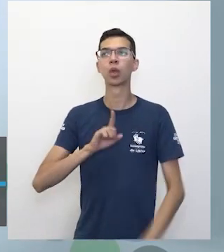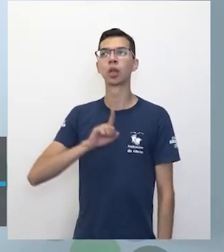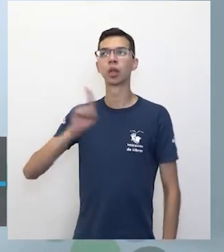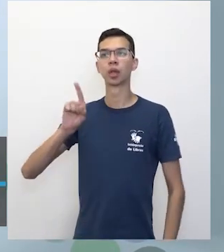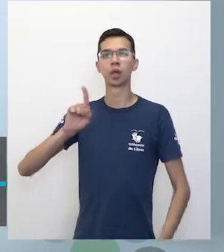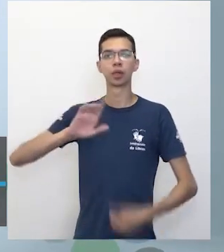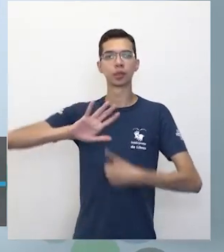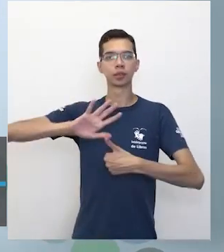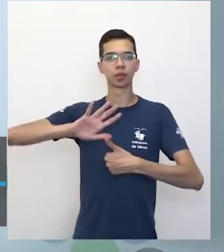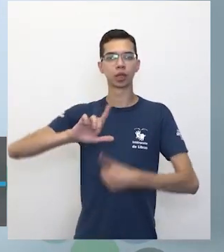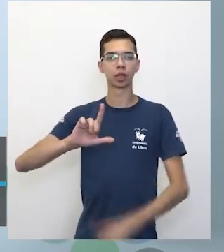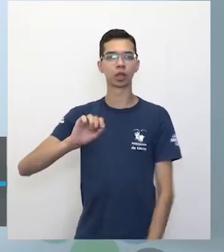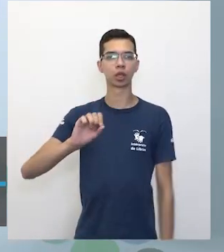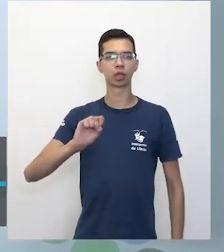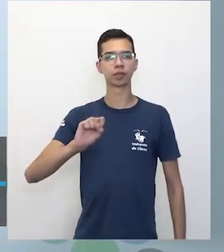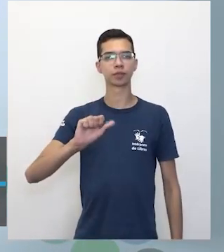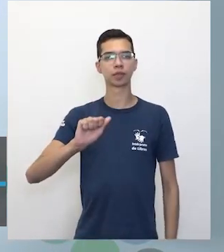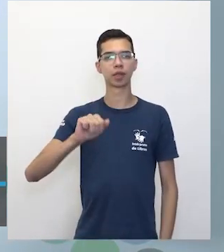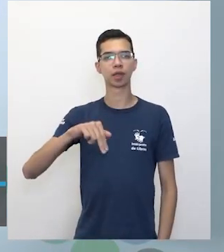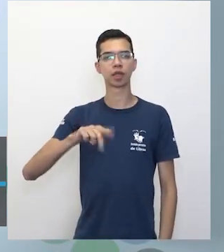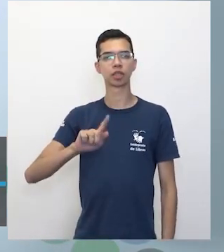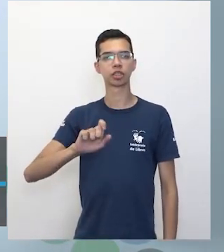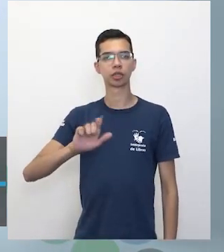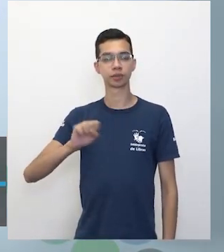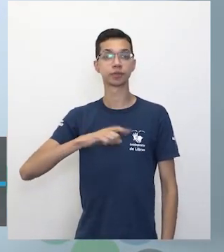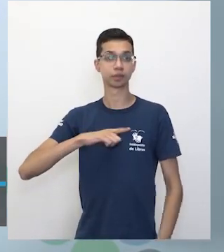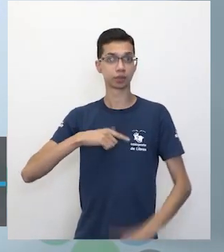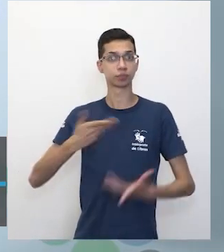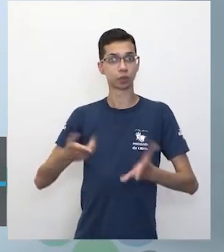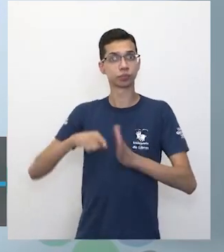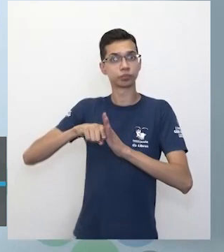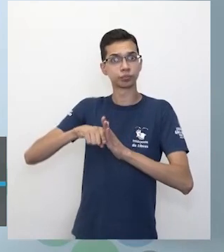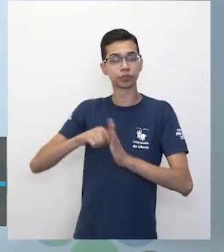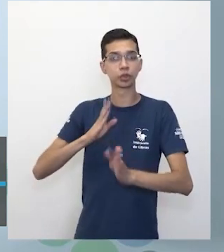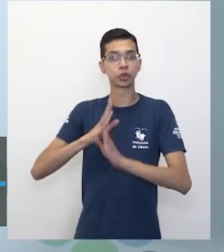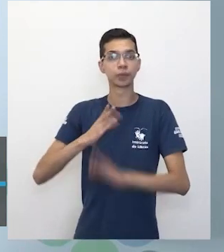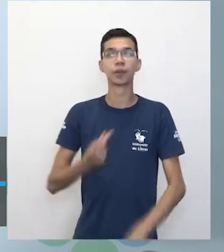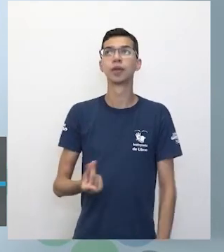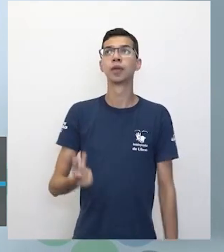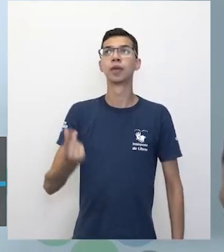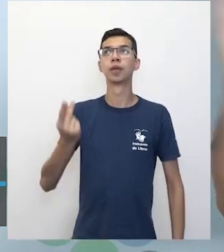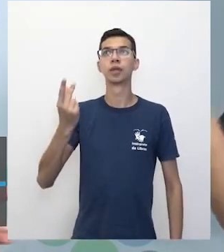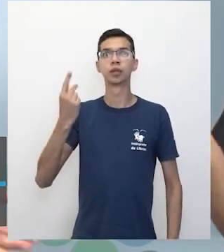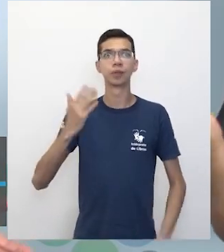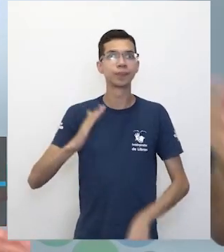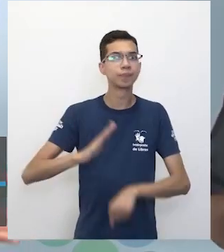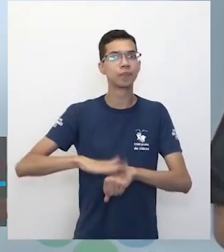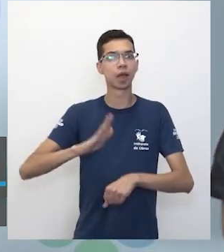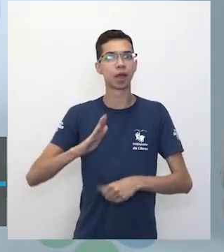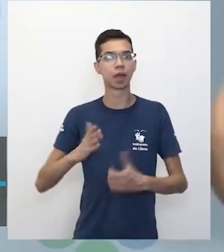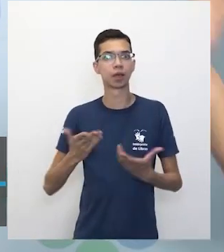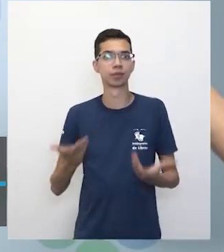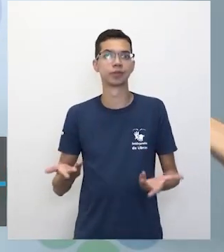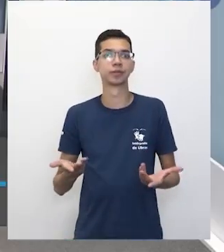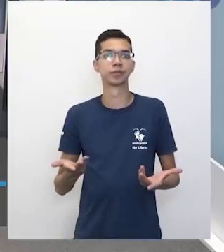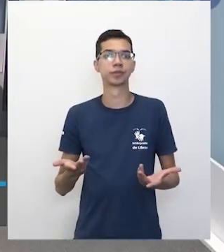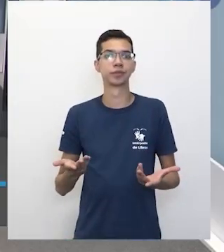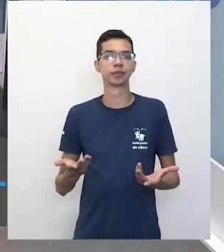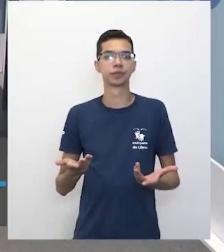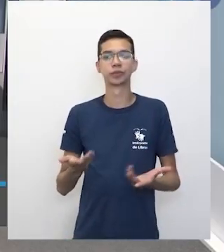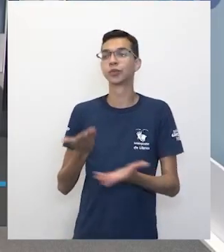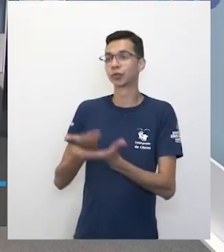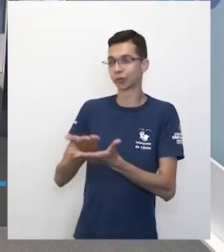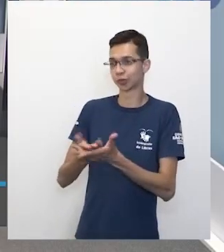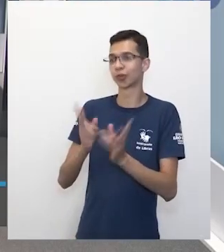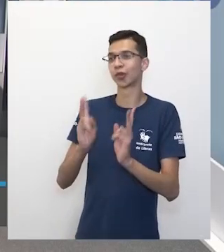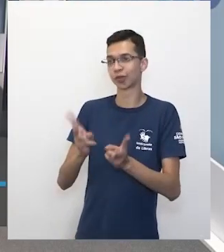Os pesquisadores vão investigar isso. E se no meio dessas pesquisas descobrirem algo mais antigo ainda... Vamos continuar estudando. Vou